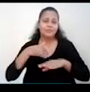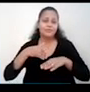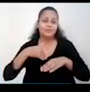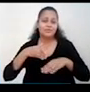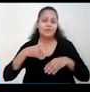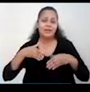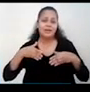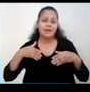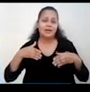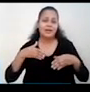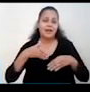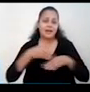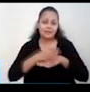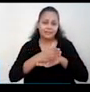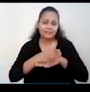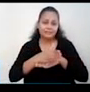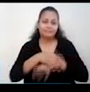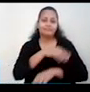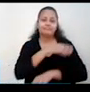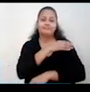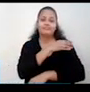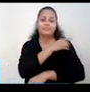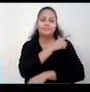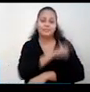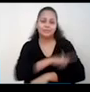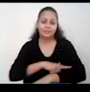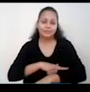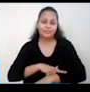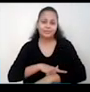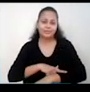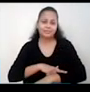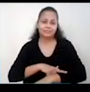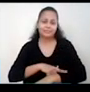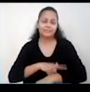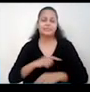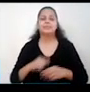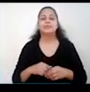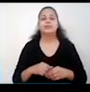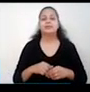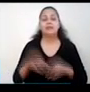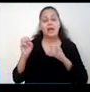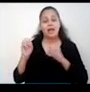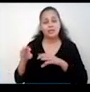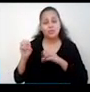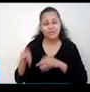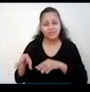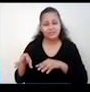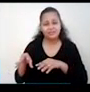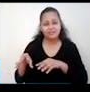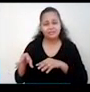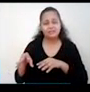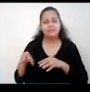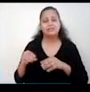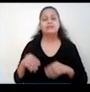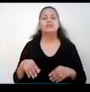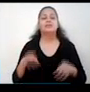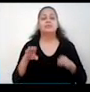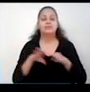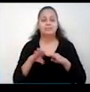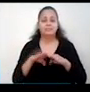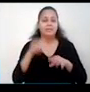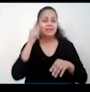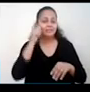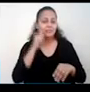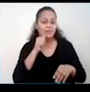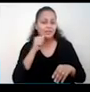Então, apesar de ter ocorrido aí nos últimos anos, nas últimas décadas, um aumento do número de pessoas letradas, ainda assim as